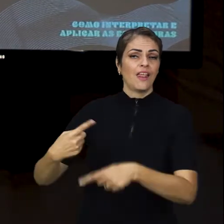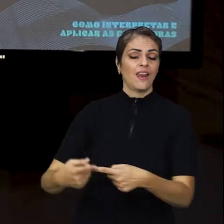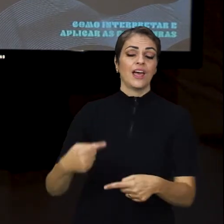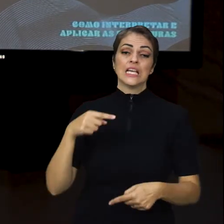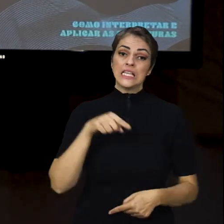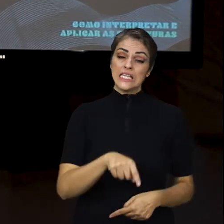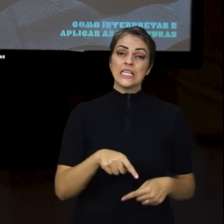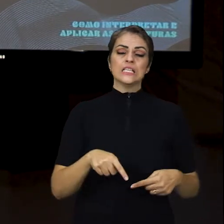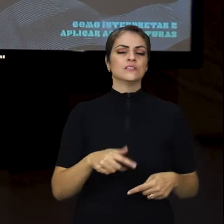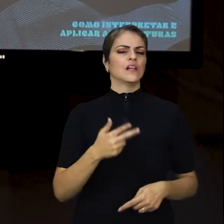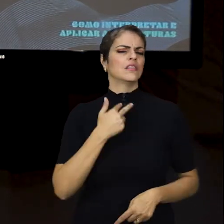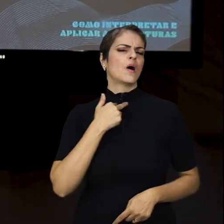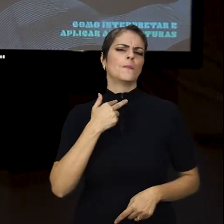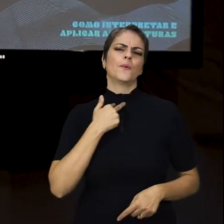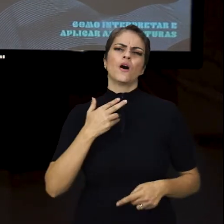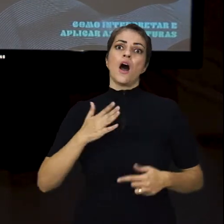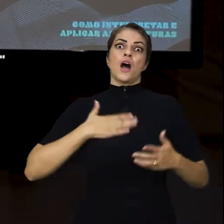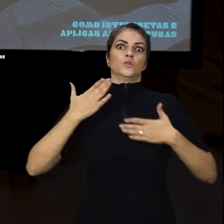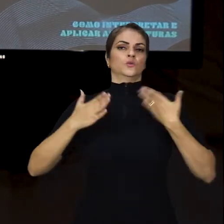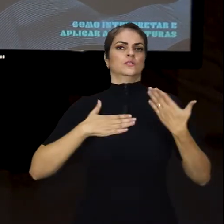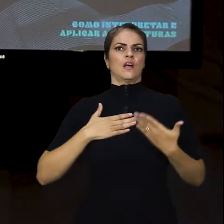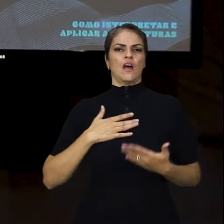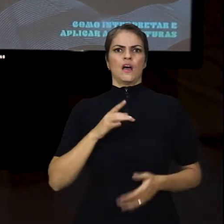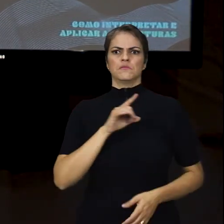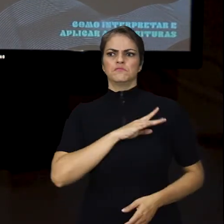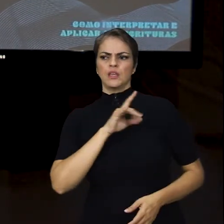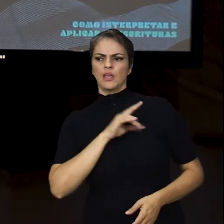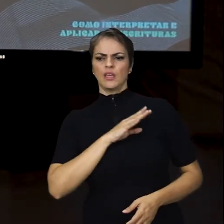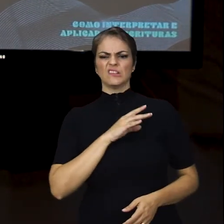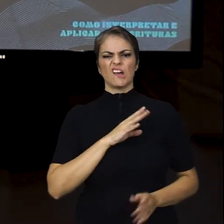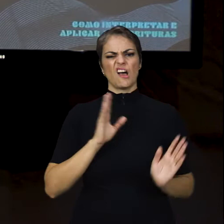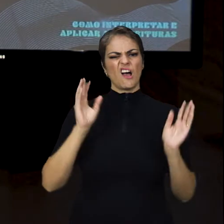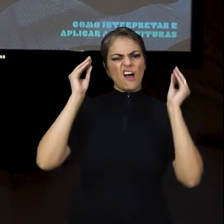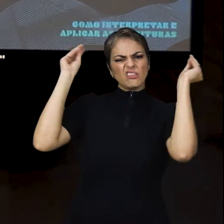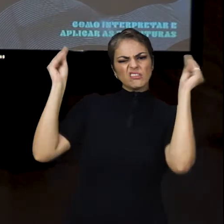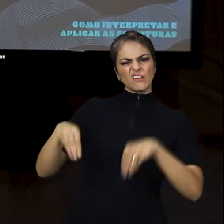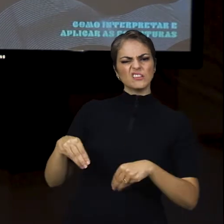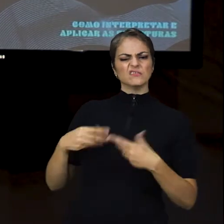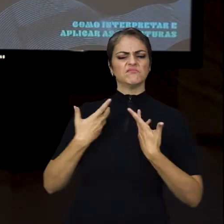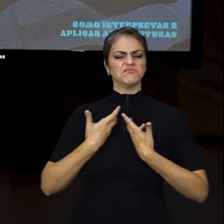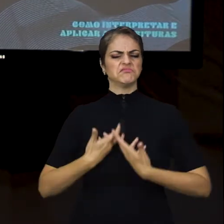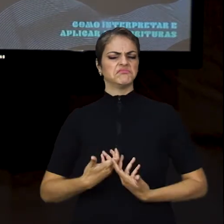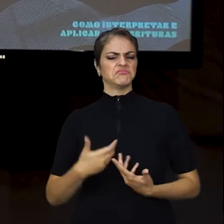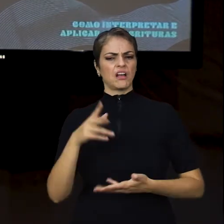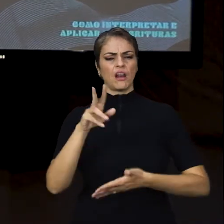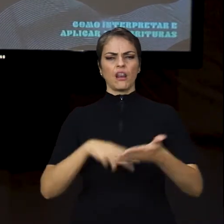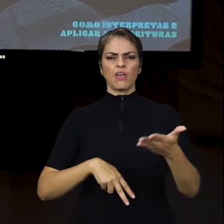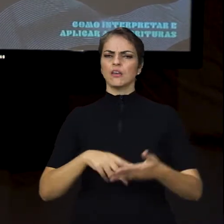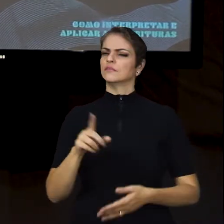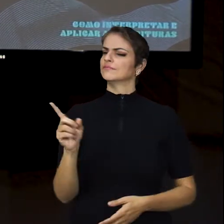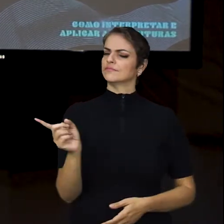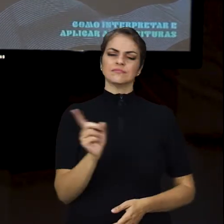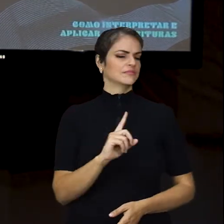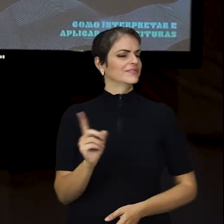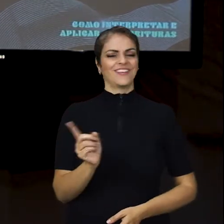não nos assustar, não nos intimidar, não nos fazer desistir ou desanimar da leitura, da interpretação bíblica,